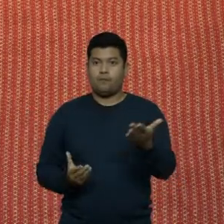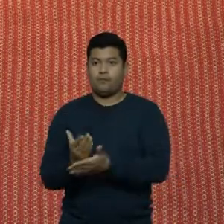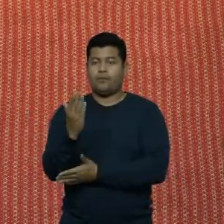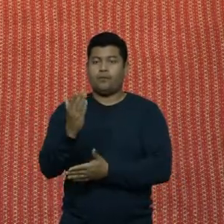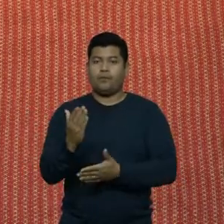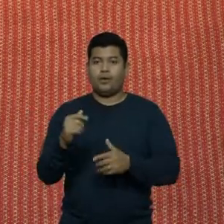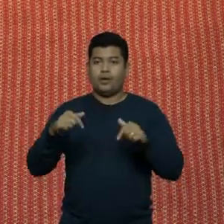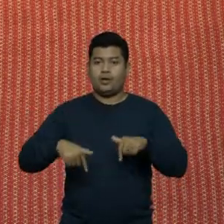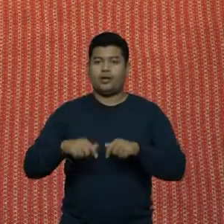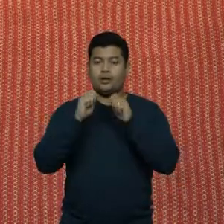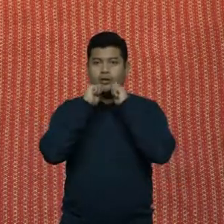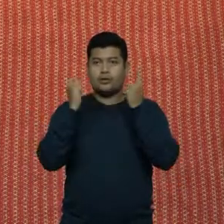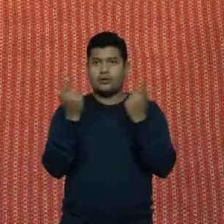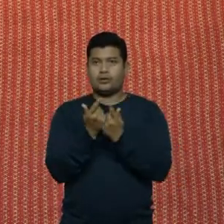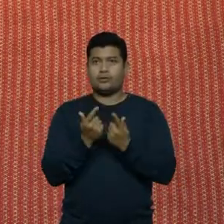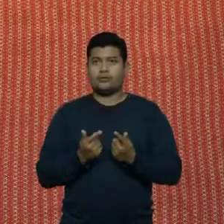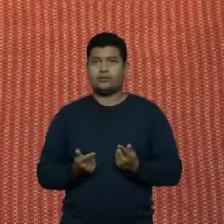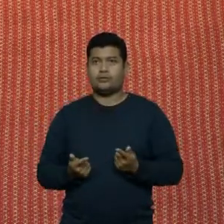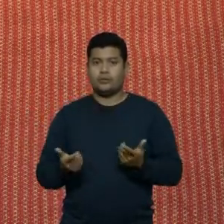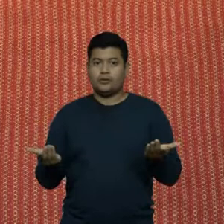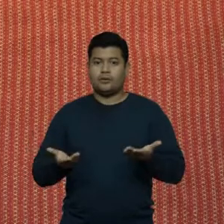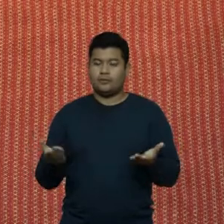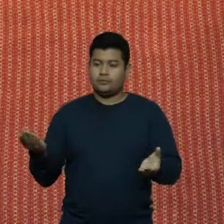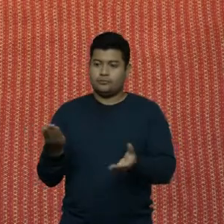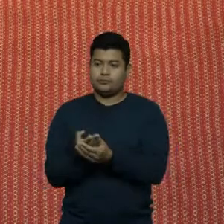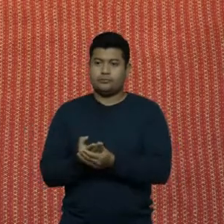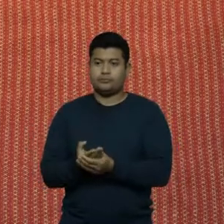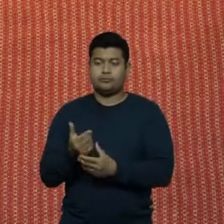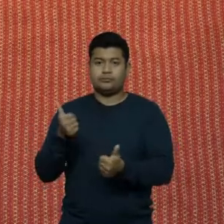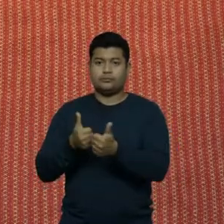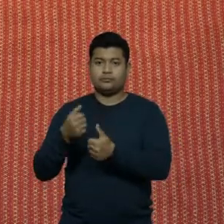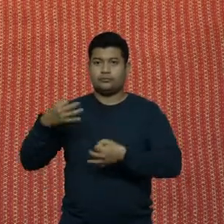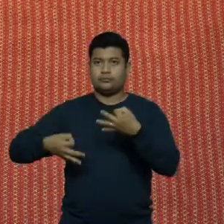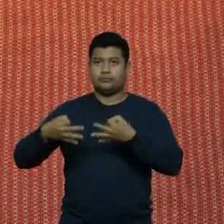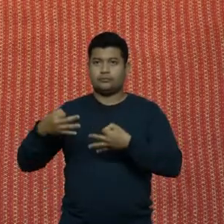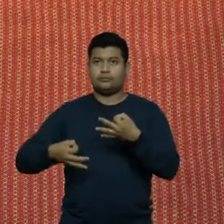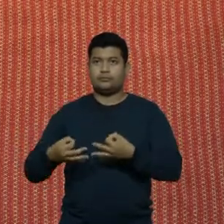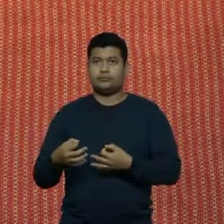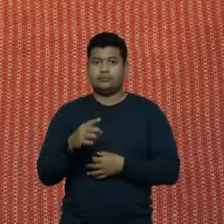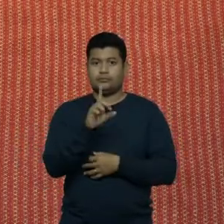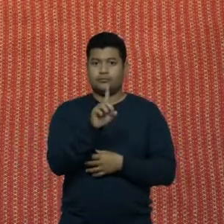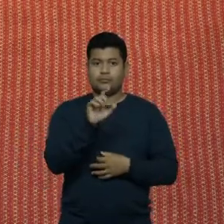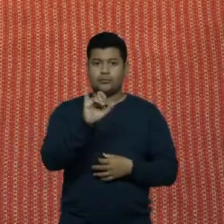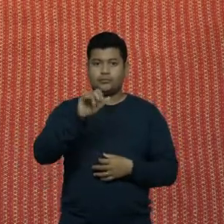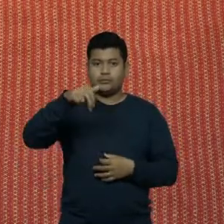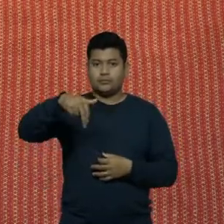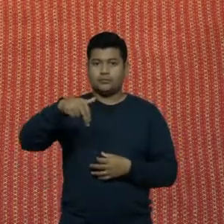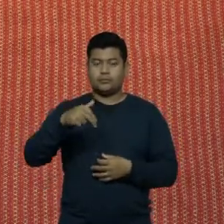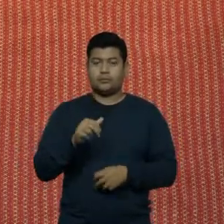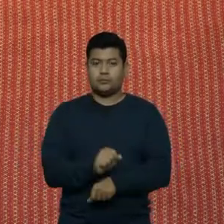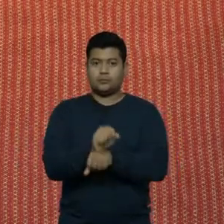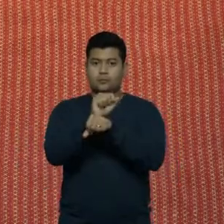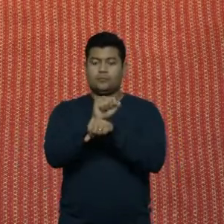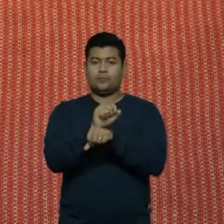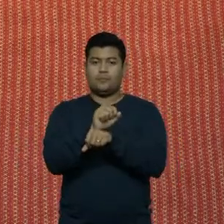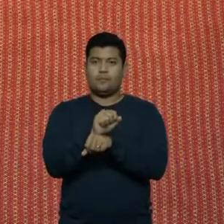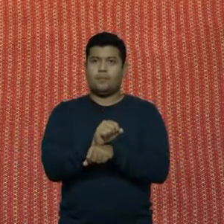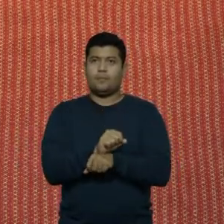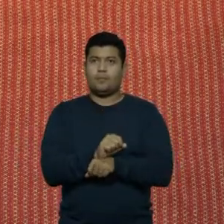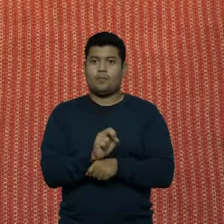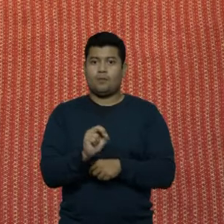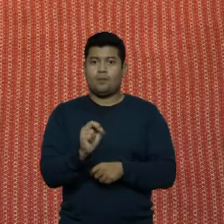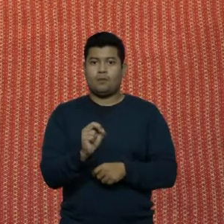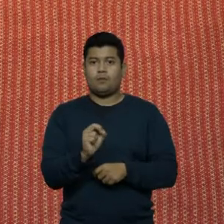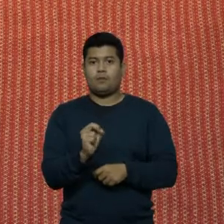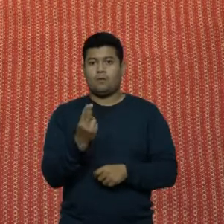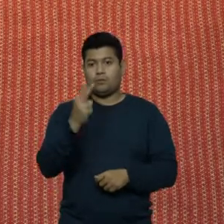Assembleia e acaba de ser protocolado no Tribunal de Justiça de Santa Catarina o Majin para suspender boa